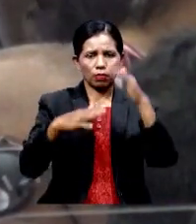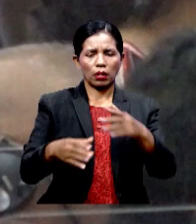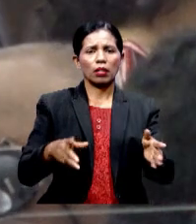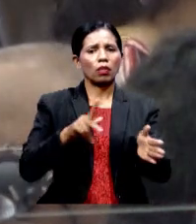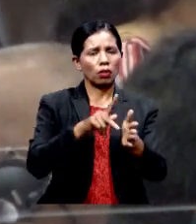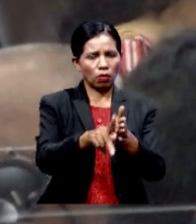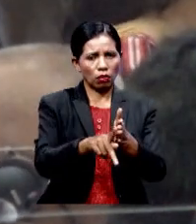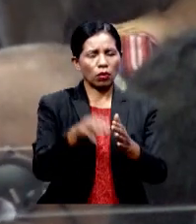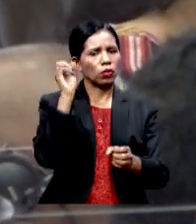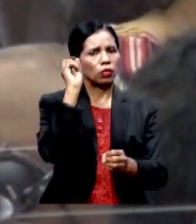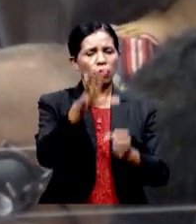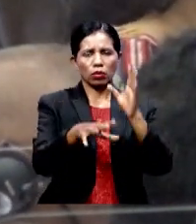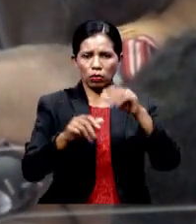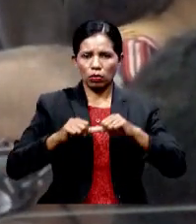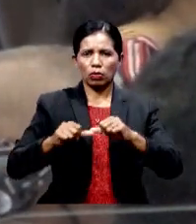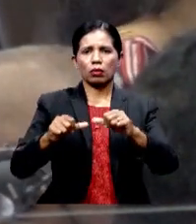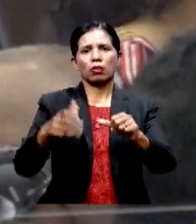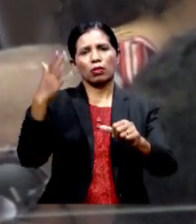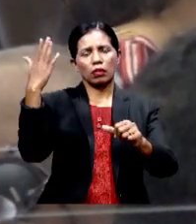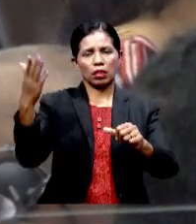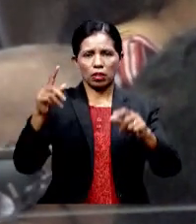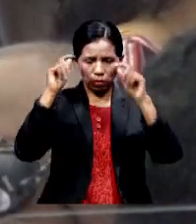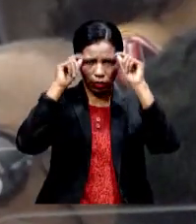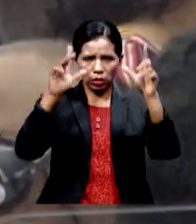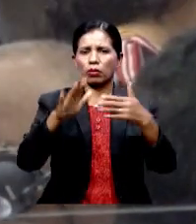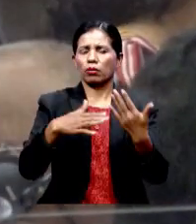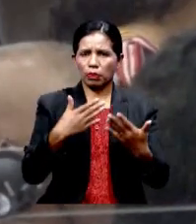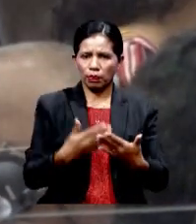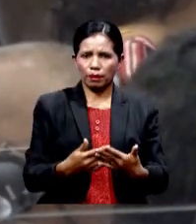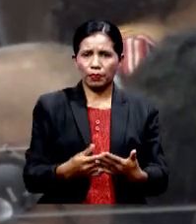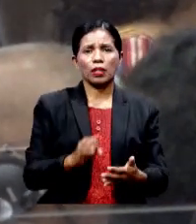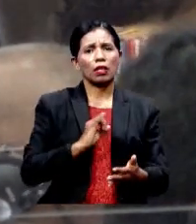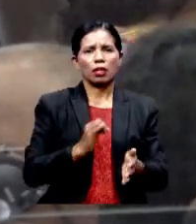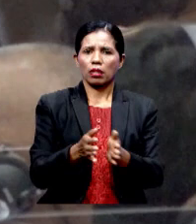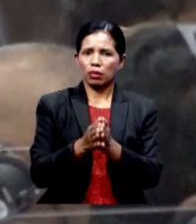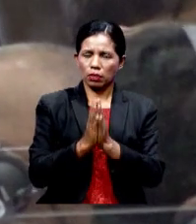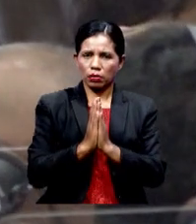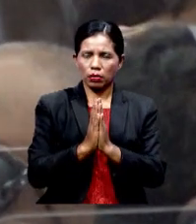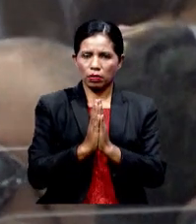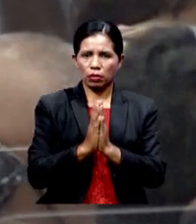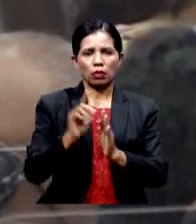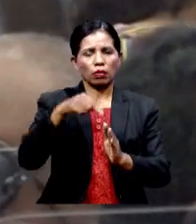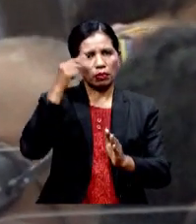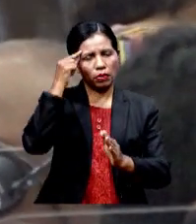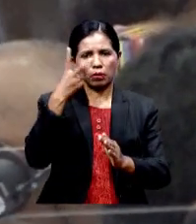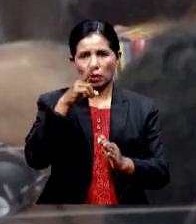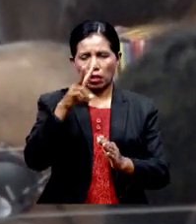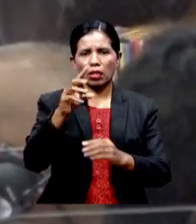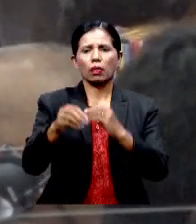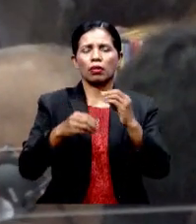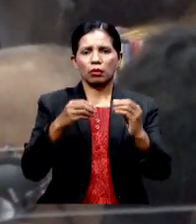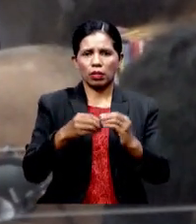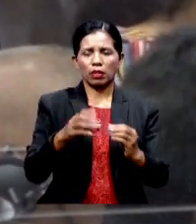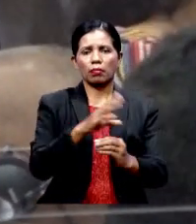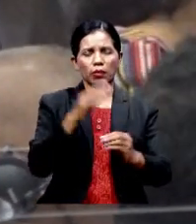sona malu, tudo malu, continua acontece e a turi-turi tomak. Ne bea usu ba parti governo para atuare hela